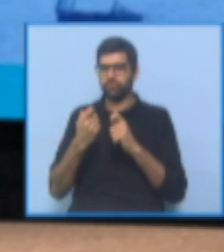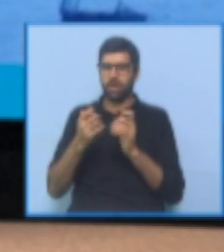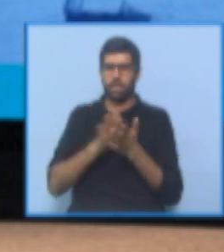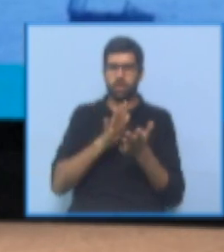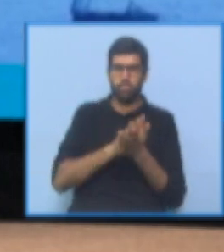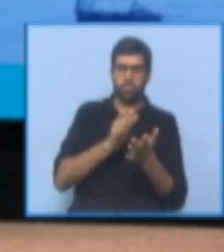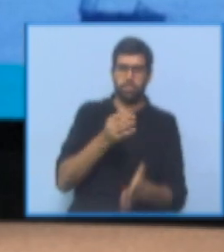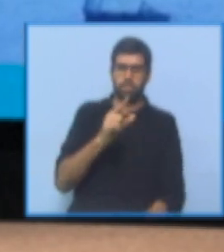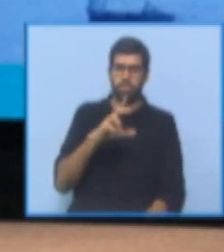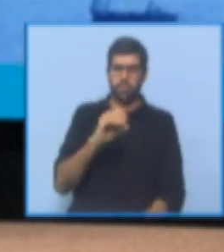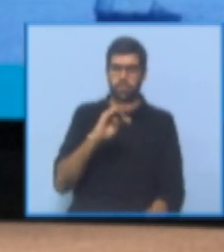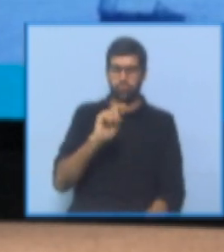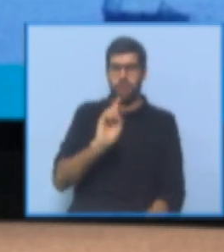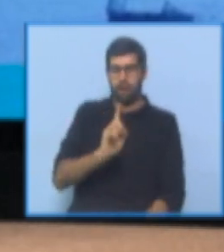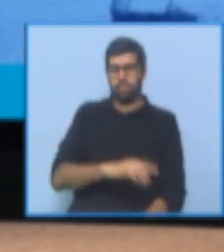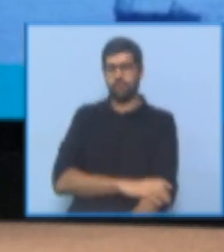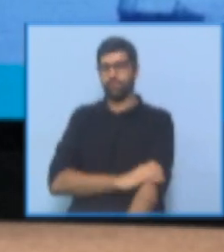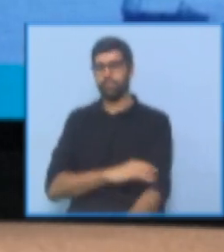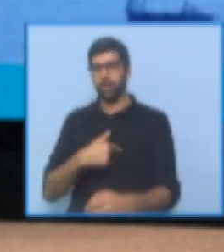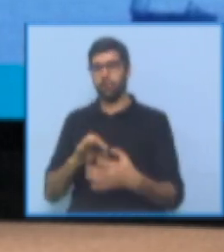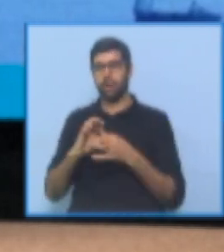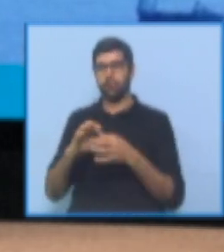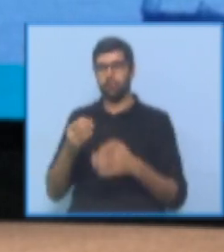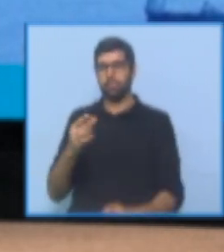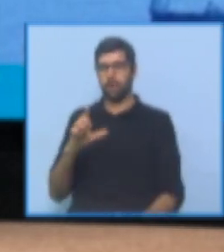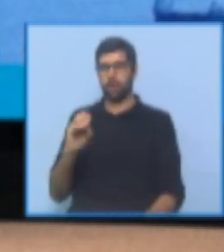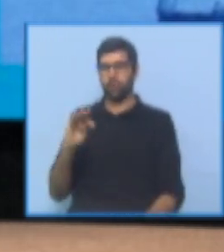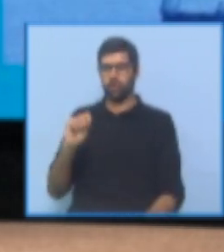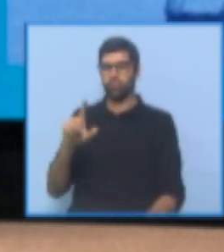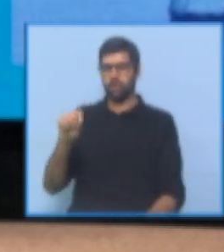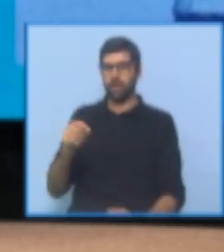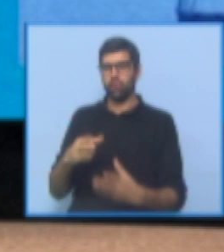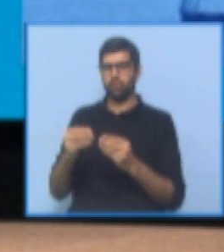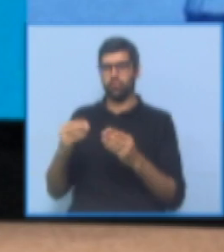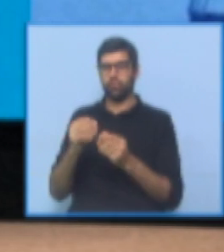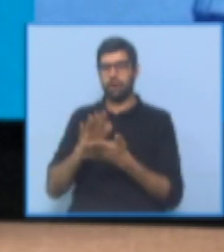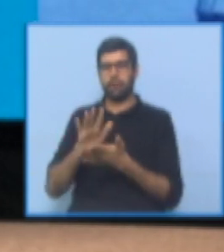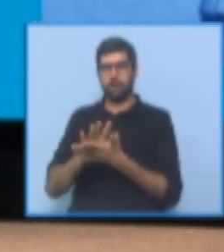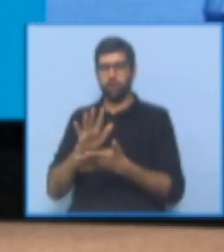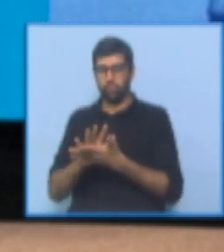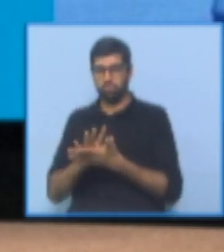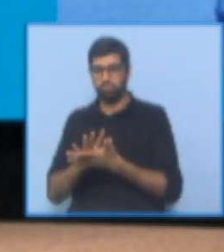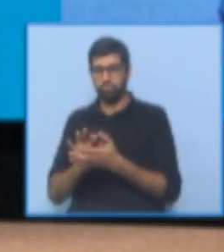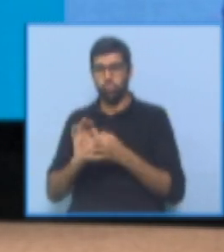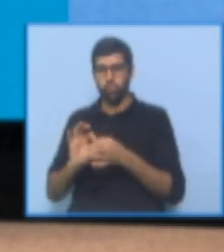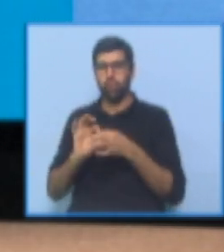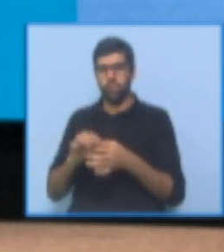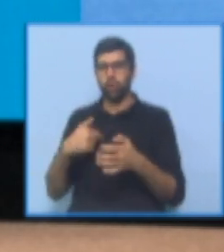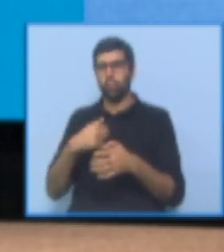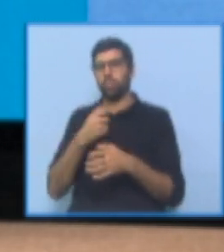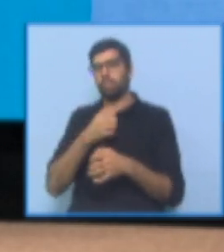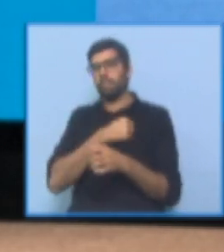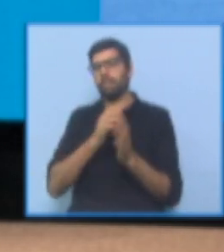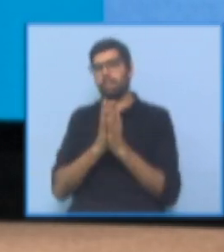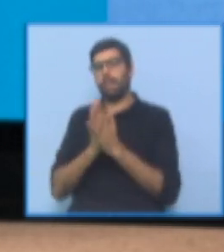publicado pela Paulus, pela não é? Paulus, e eu tenho uma ligação grande com a Paulus, com o produto, com o editor. Fui pároco